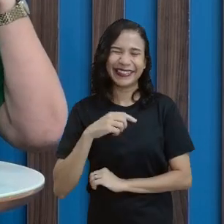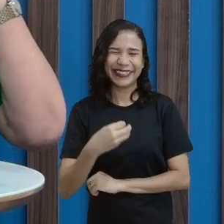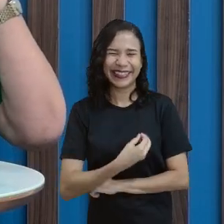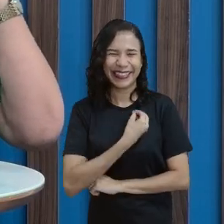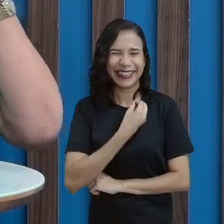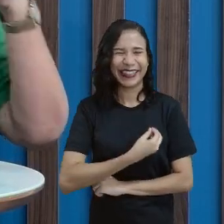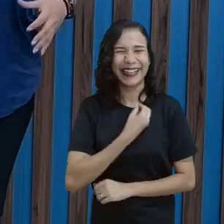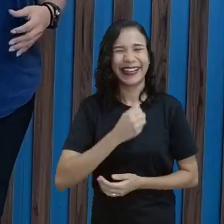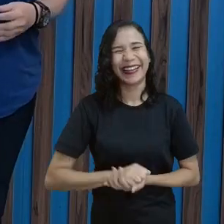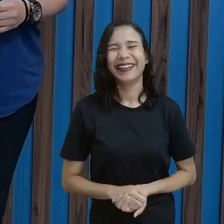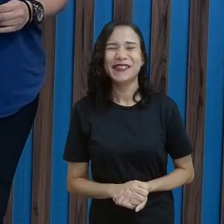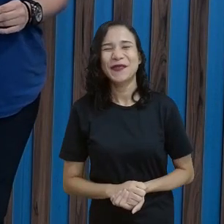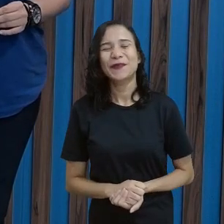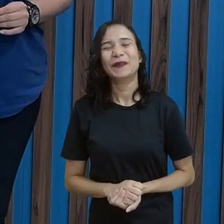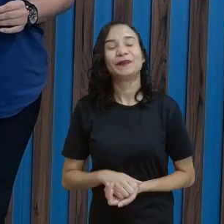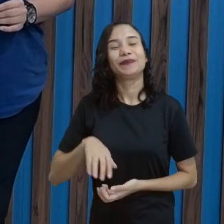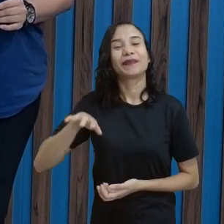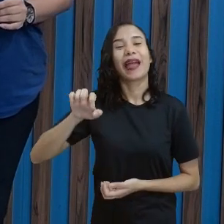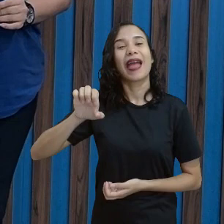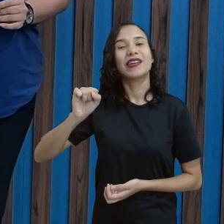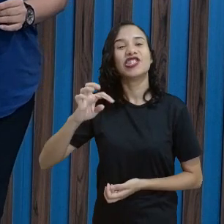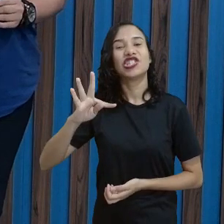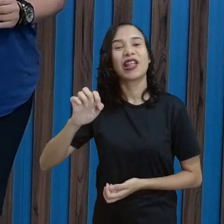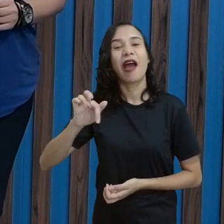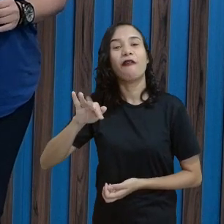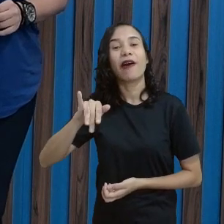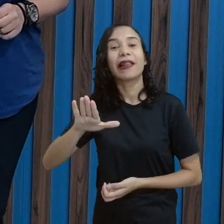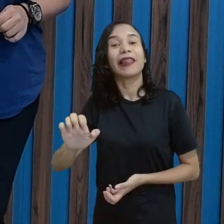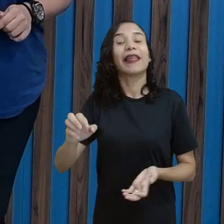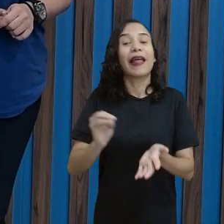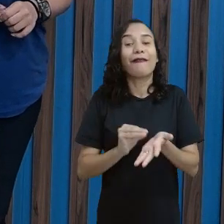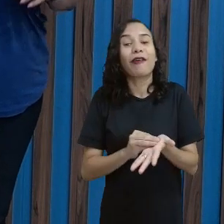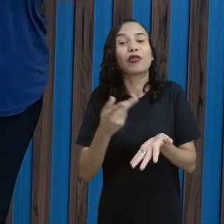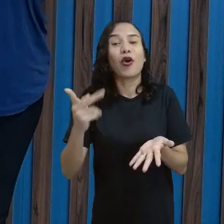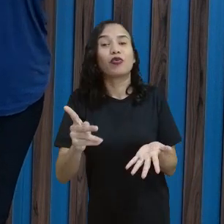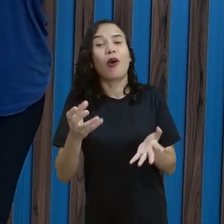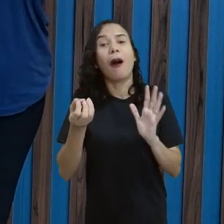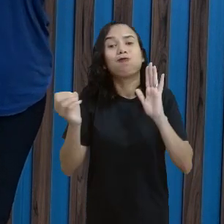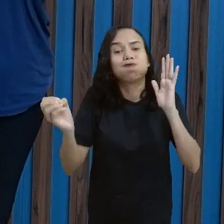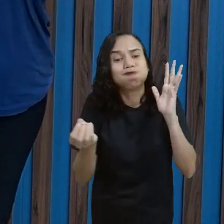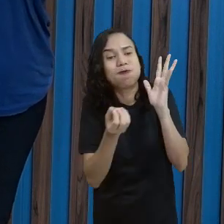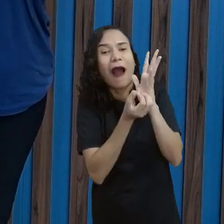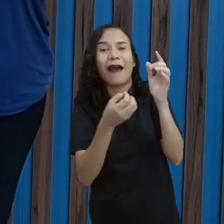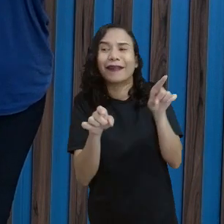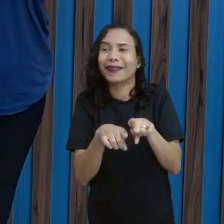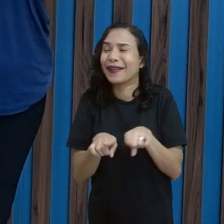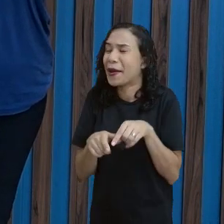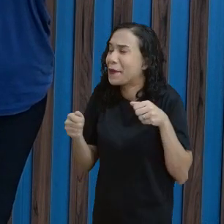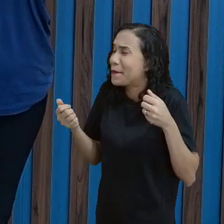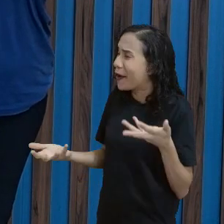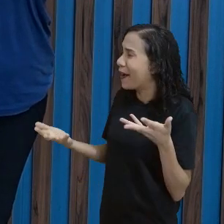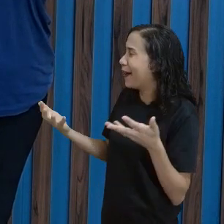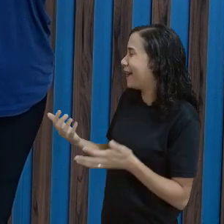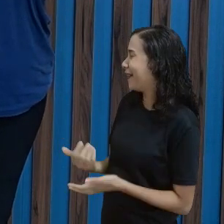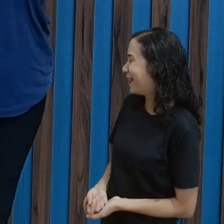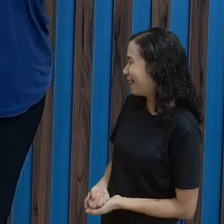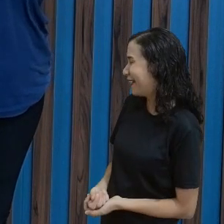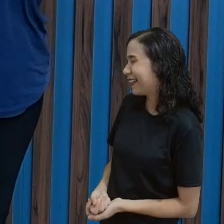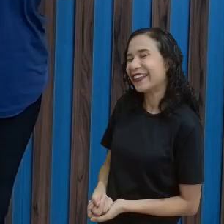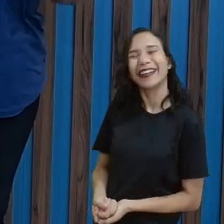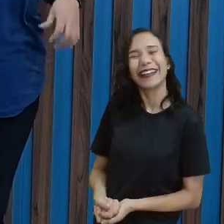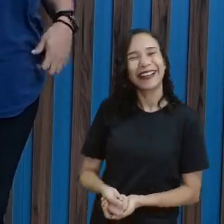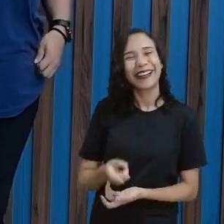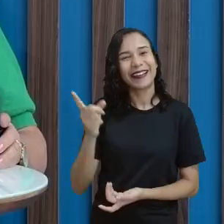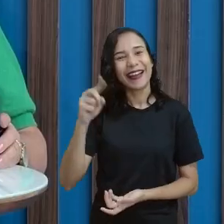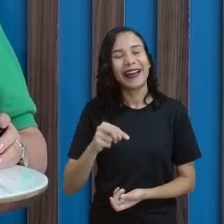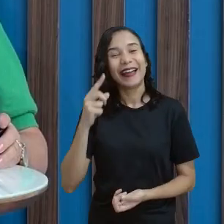Com certeza. Stephanie, cadê a sua bolinha pra gente botar aqui, Stephanie? Oh, meu Deus! Está de